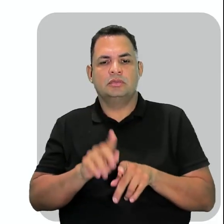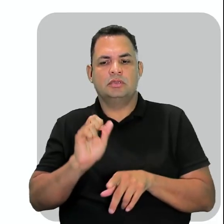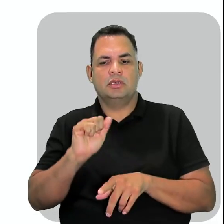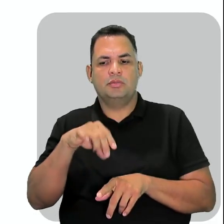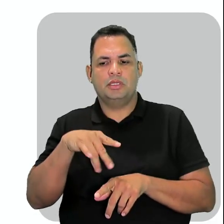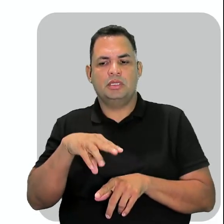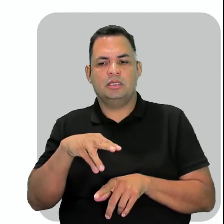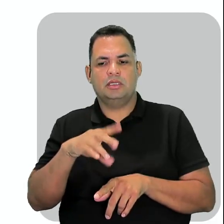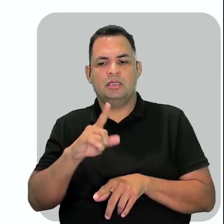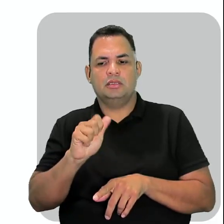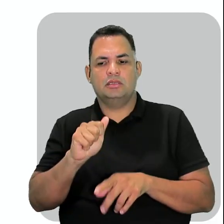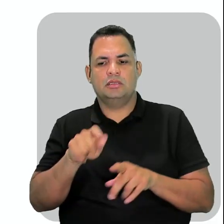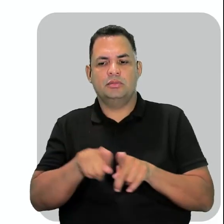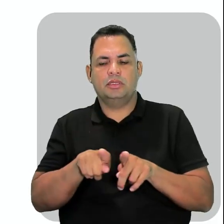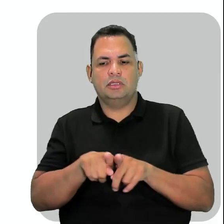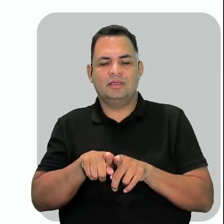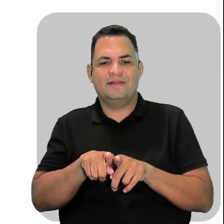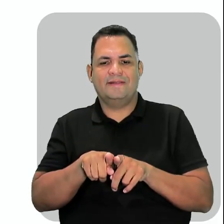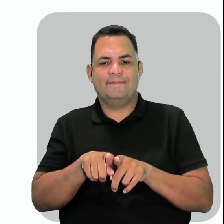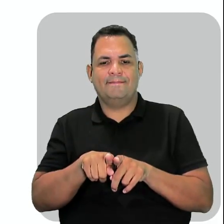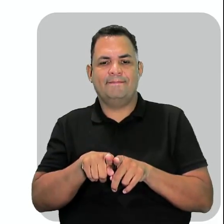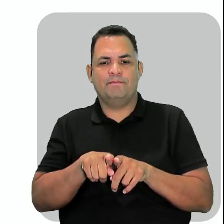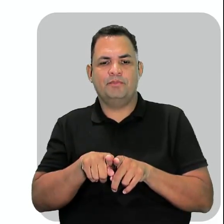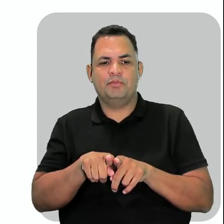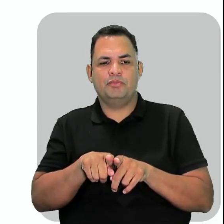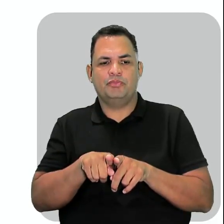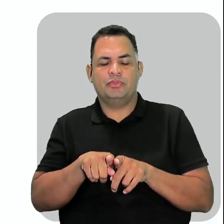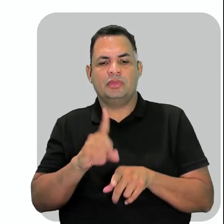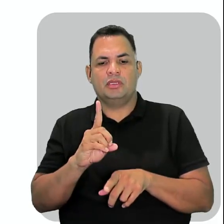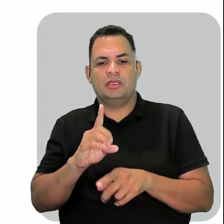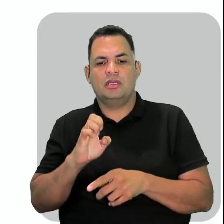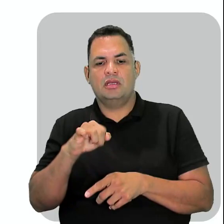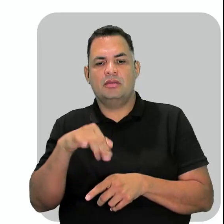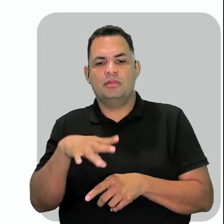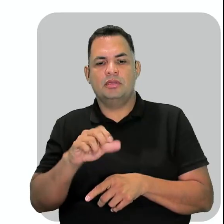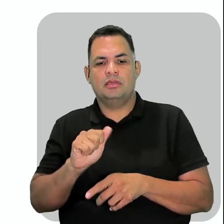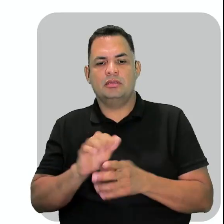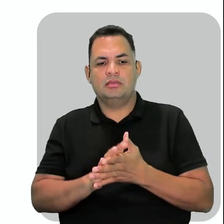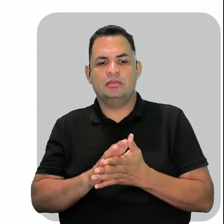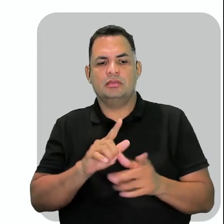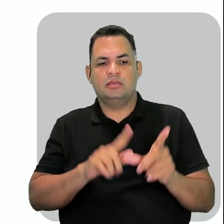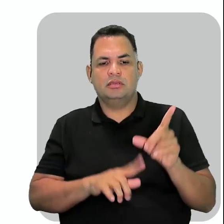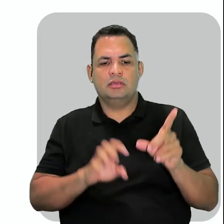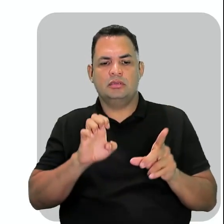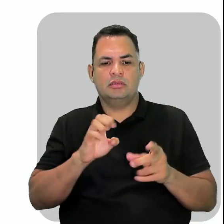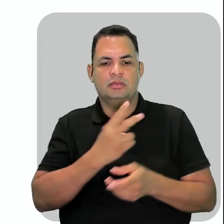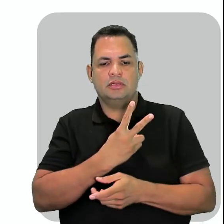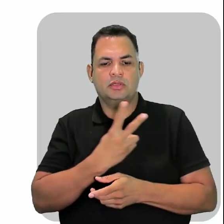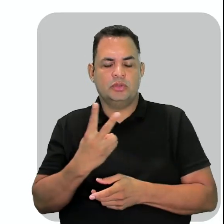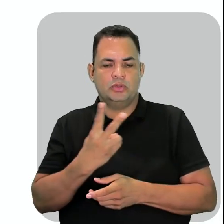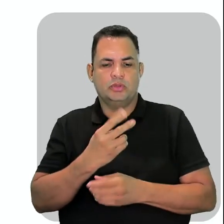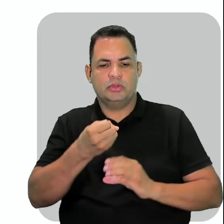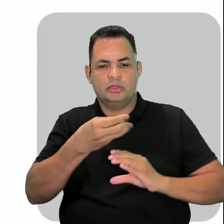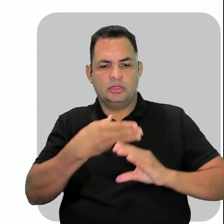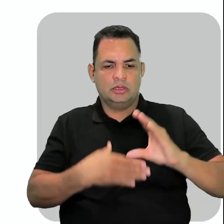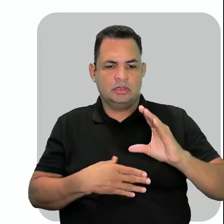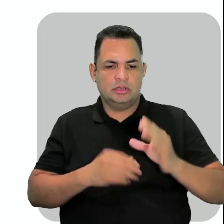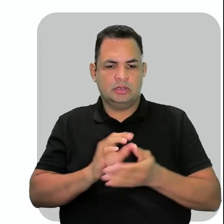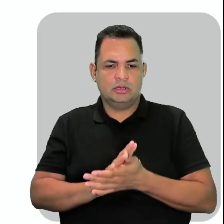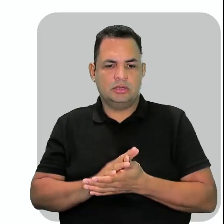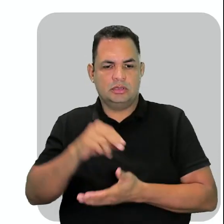amida também. Na letra D, nós temos amina e a letra E tem duas funções nitro,